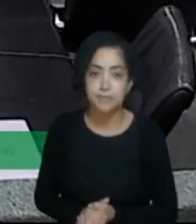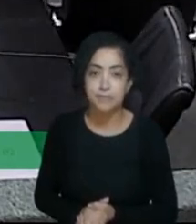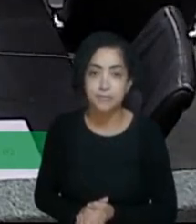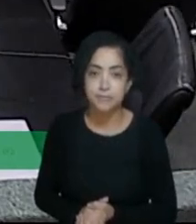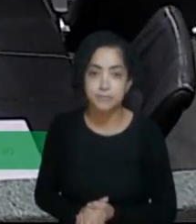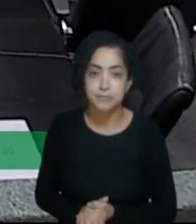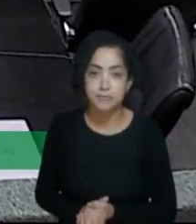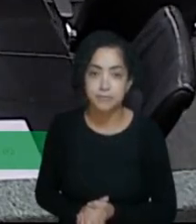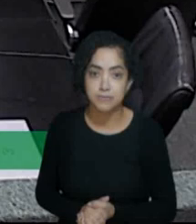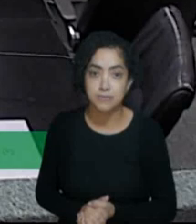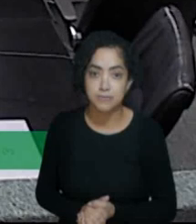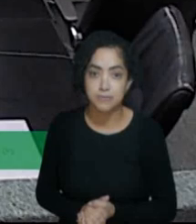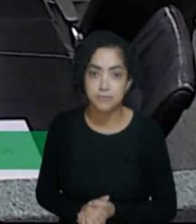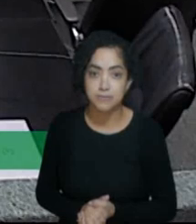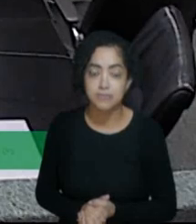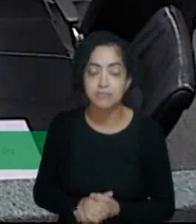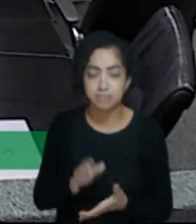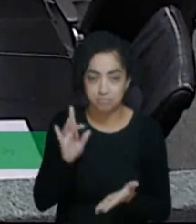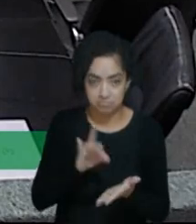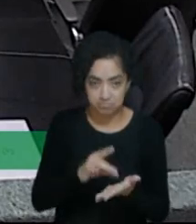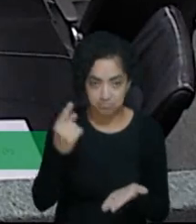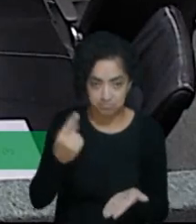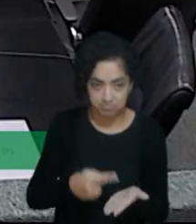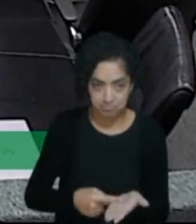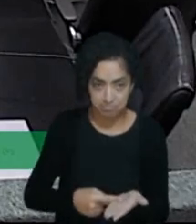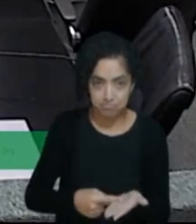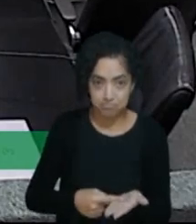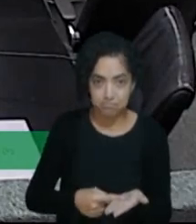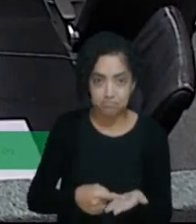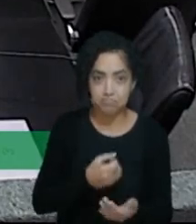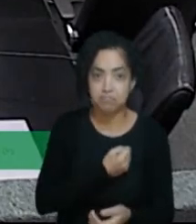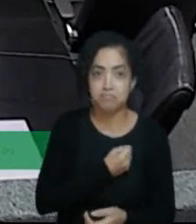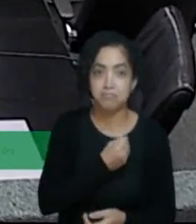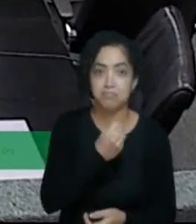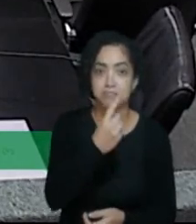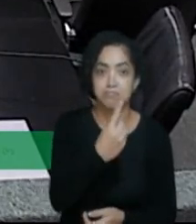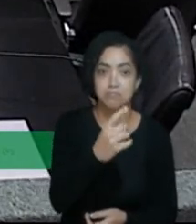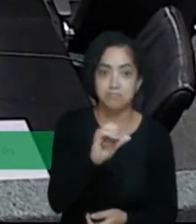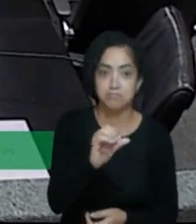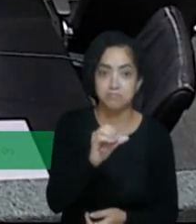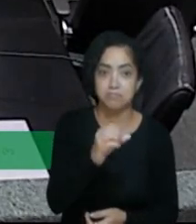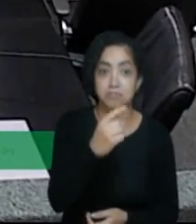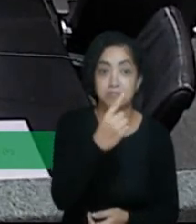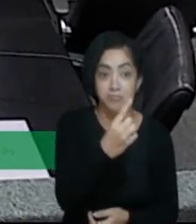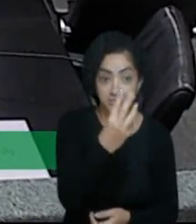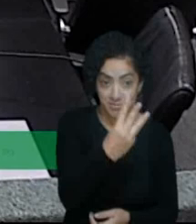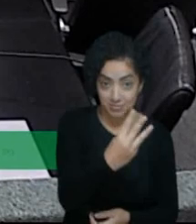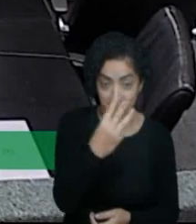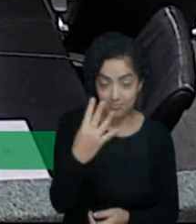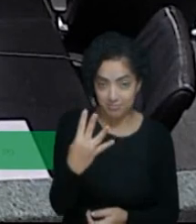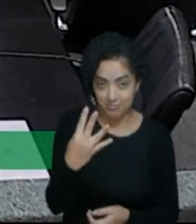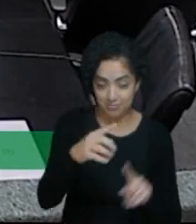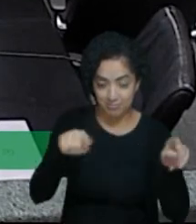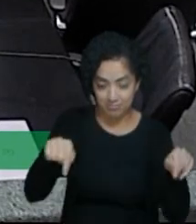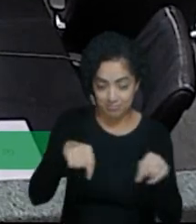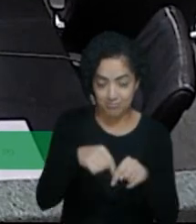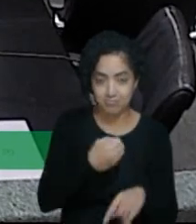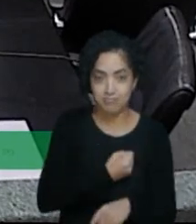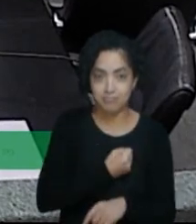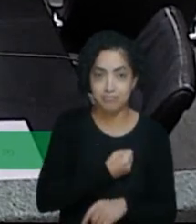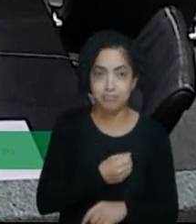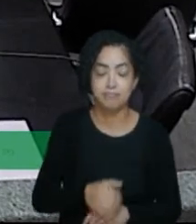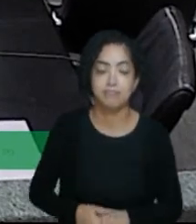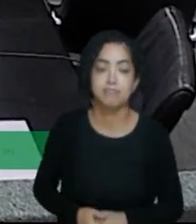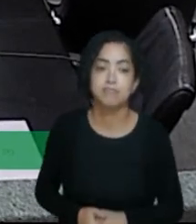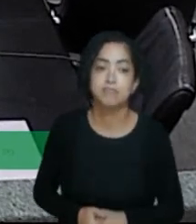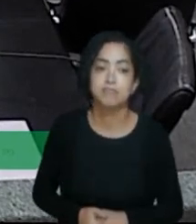também tá confirmado então é o gabinete 106 34 por fim